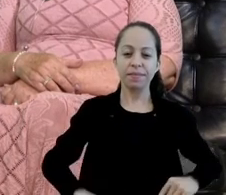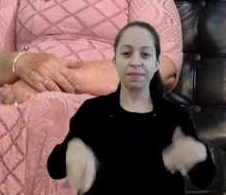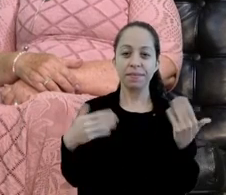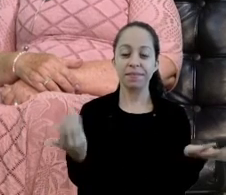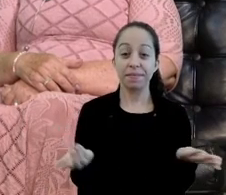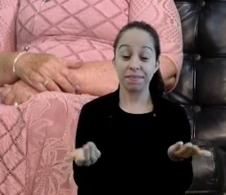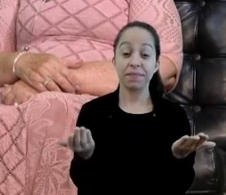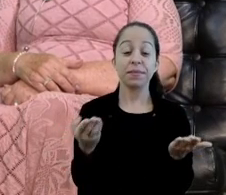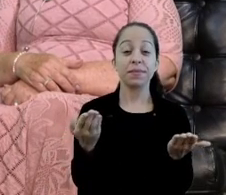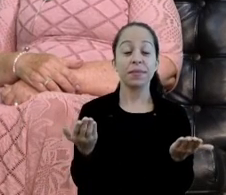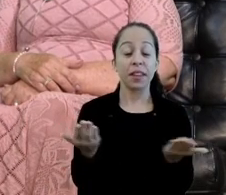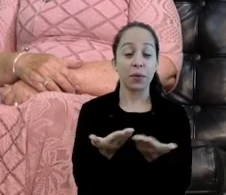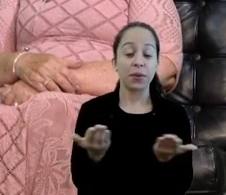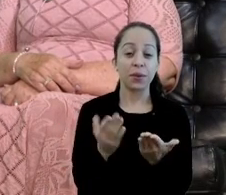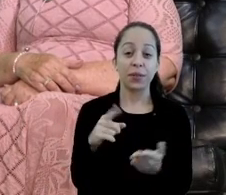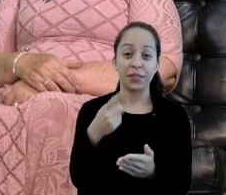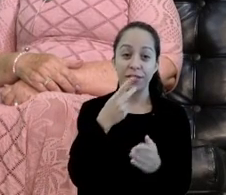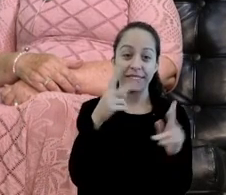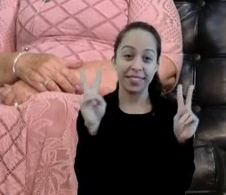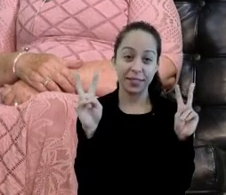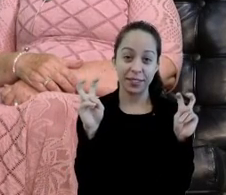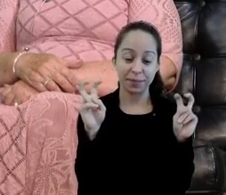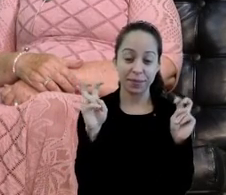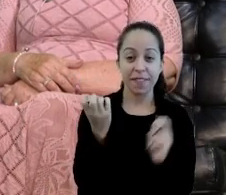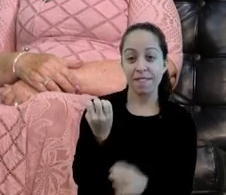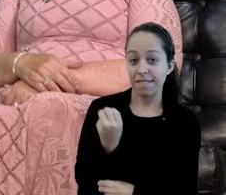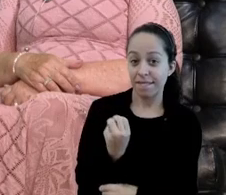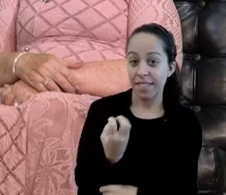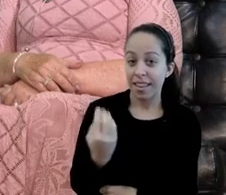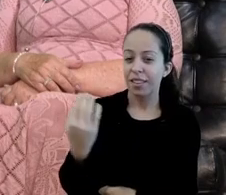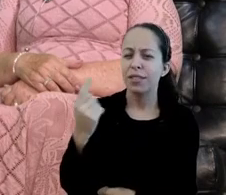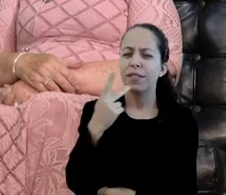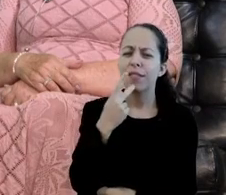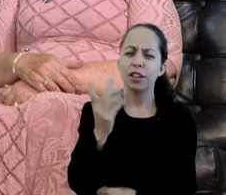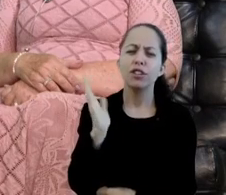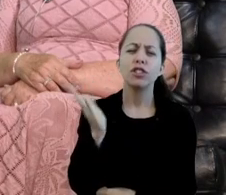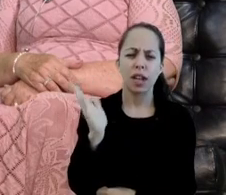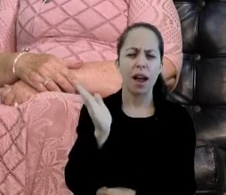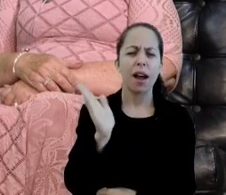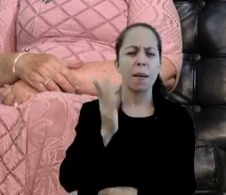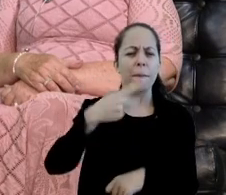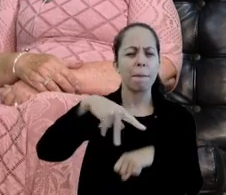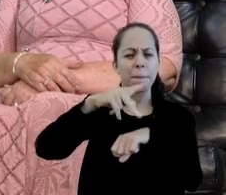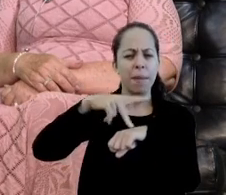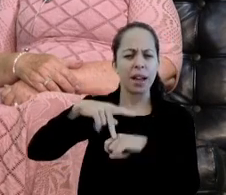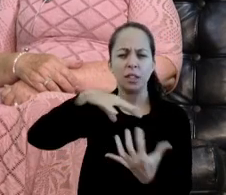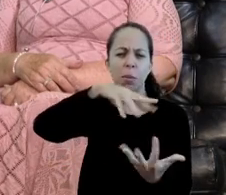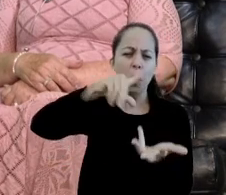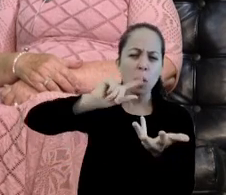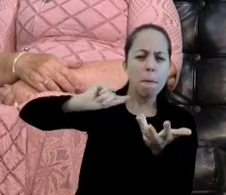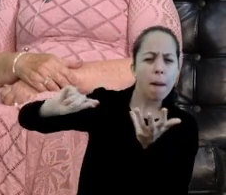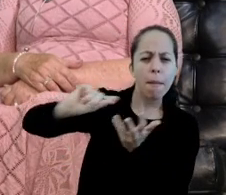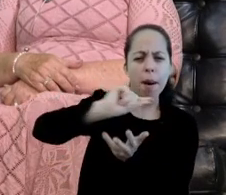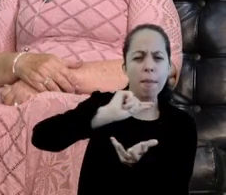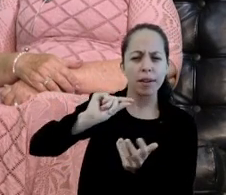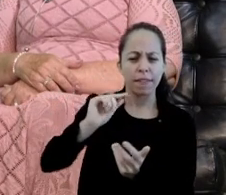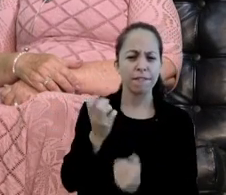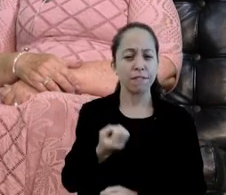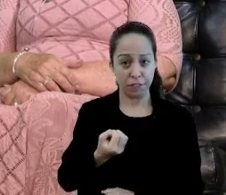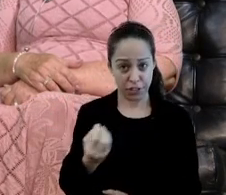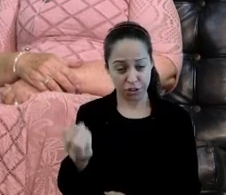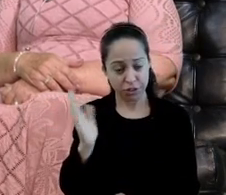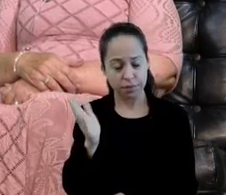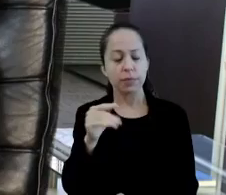senhora viajou o mundo inteiro, a senhora acha que tem alguma relação, existe alguma relação entre a leitura e o ato de